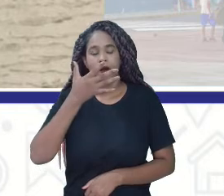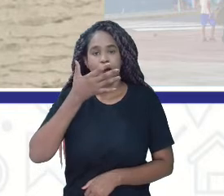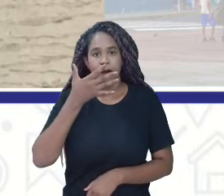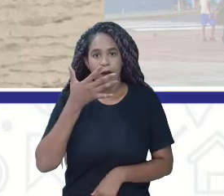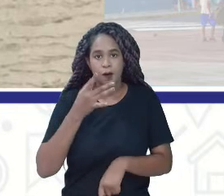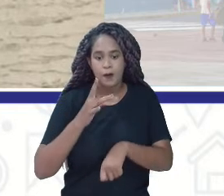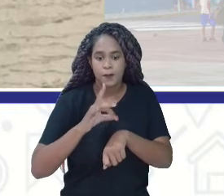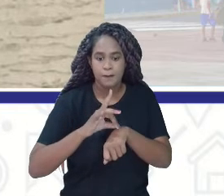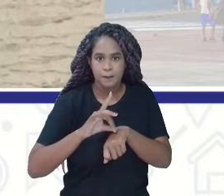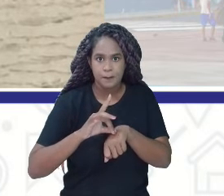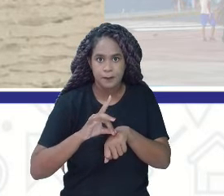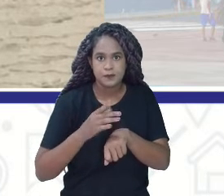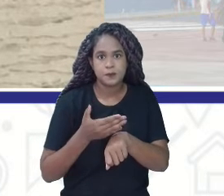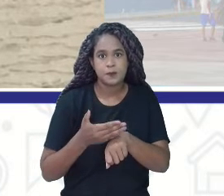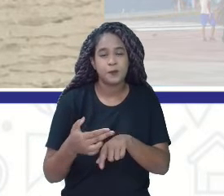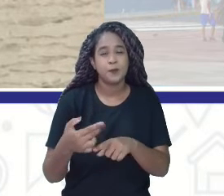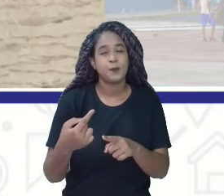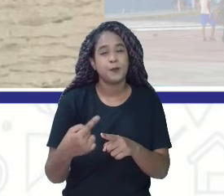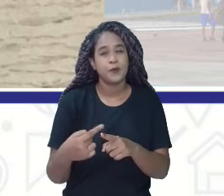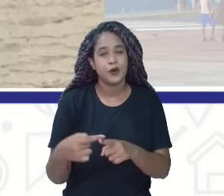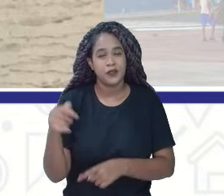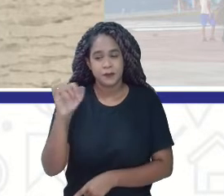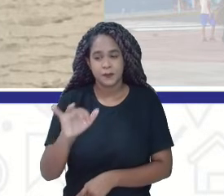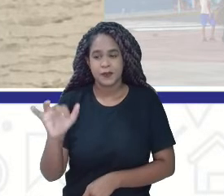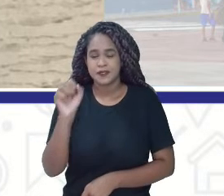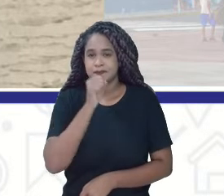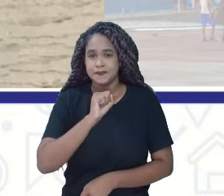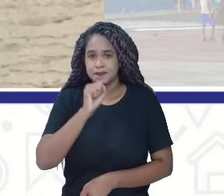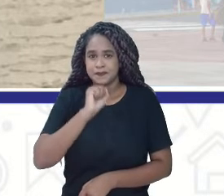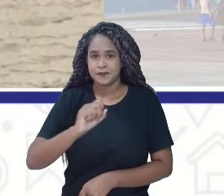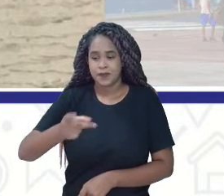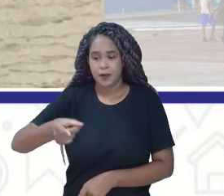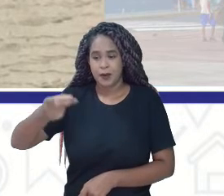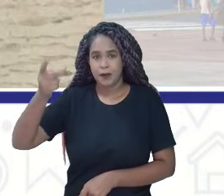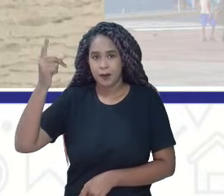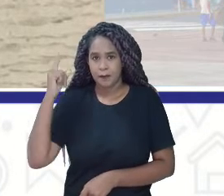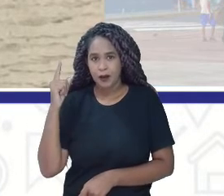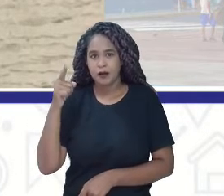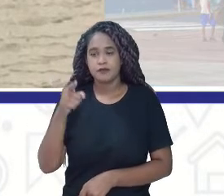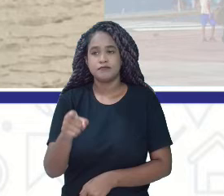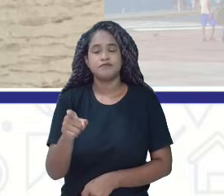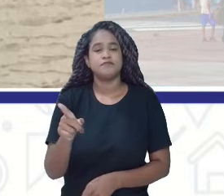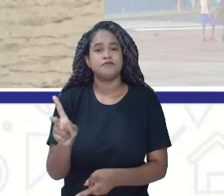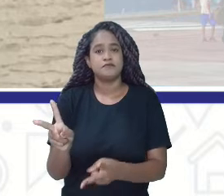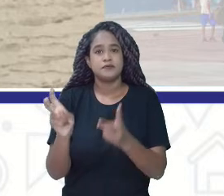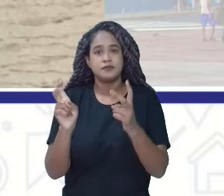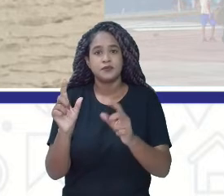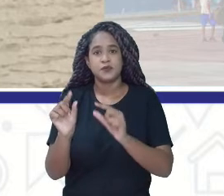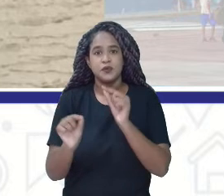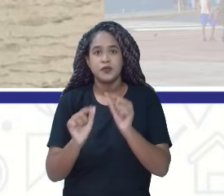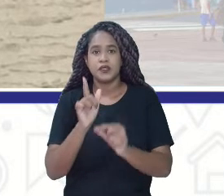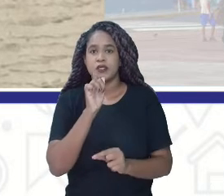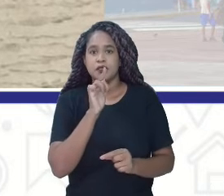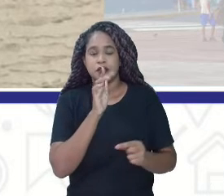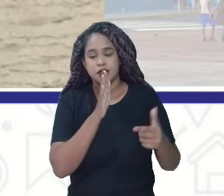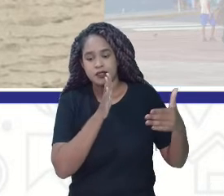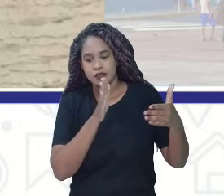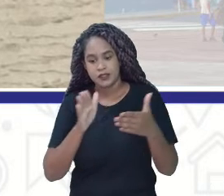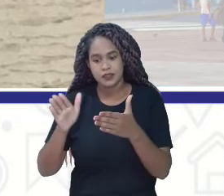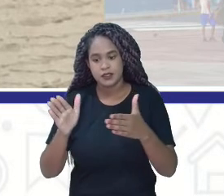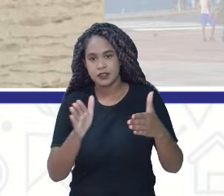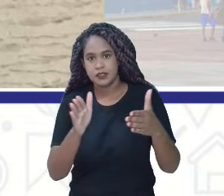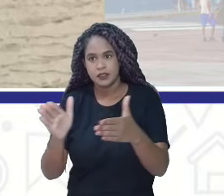bem antiga. Então vocês observam aí o que é que a gente tem aqui. A gente tem um rio, ó. Tem